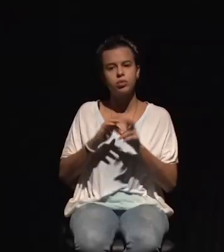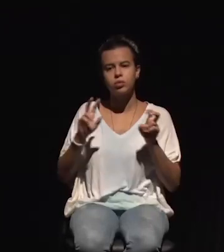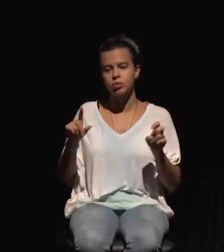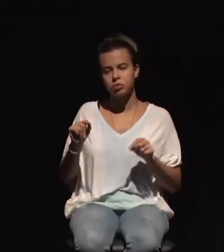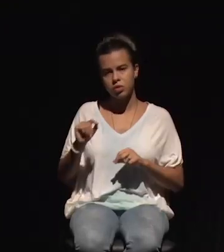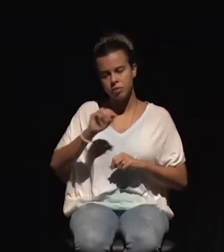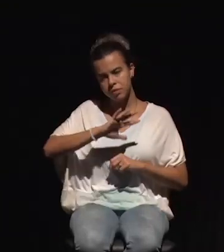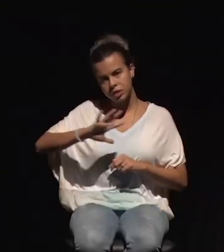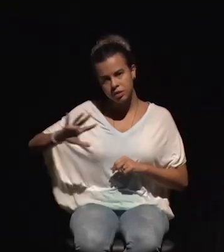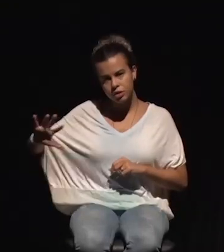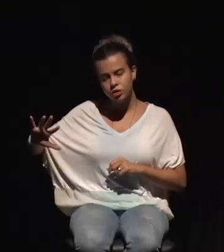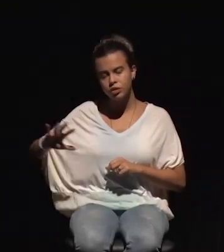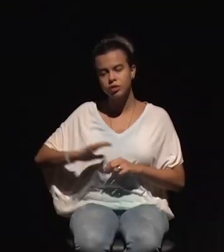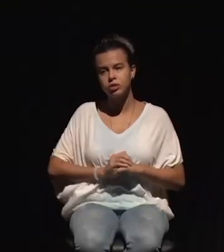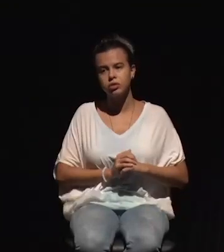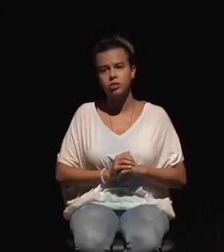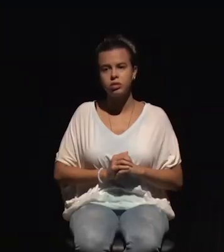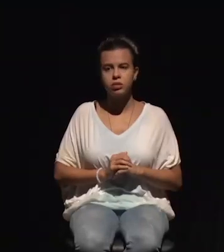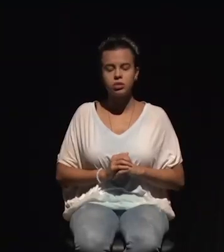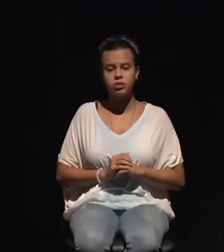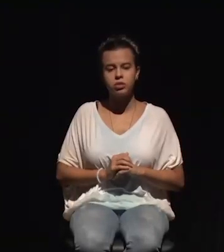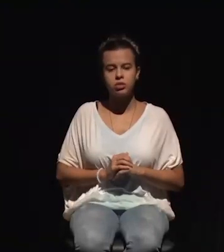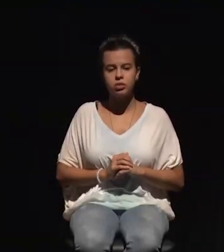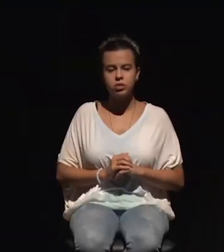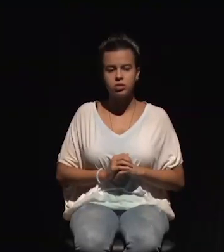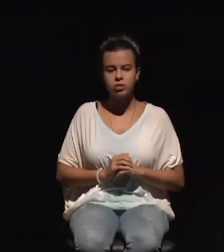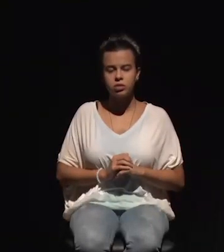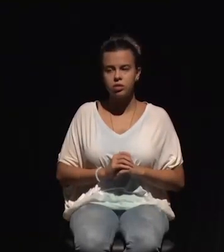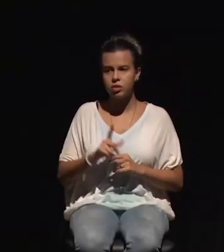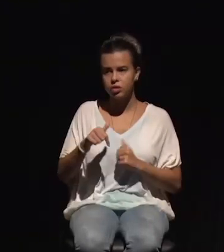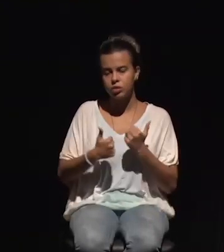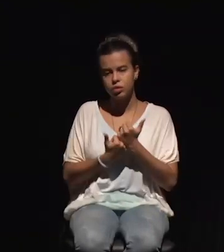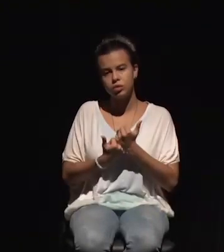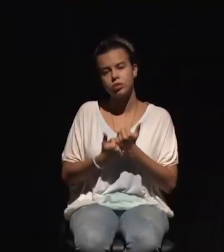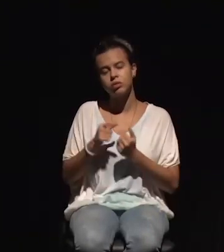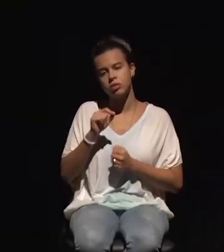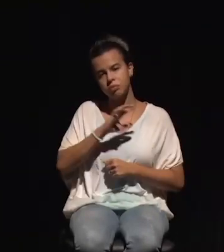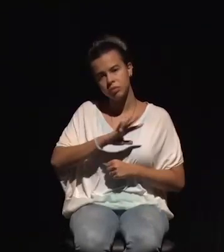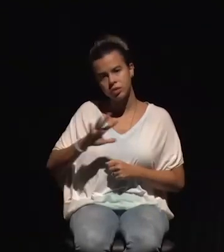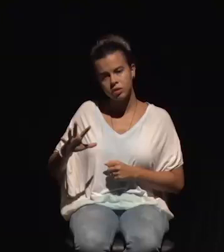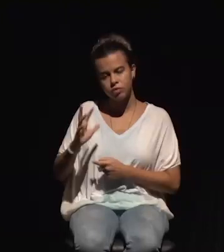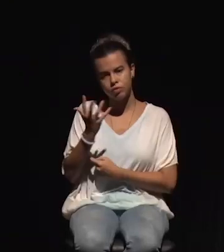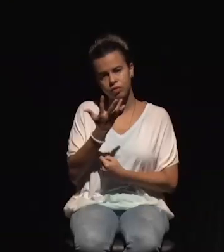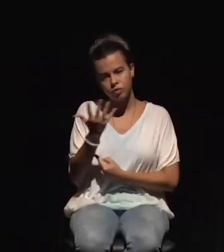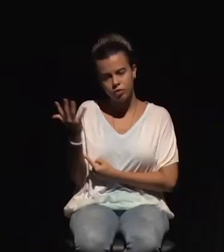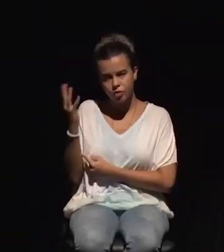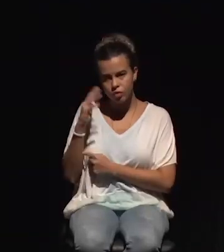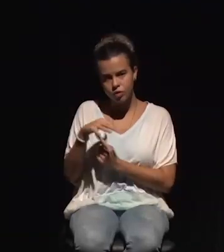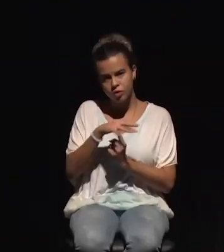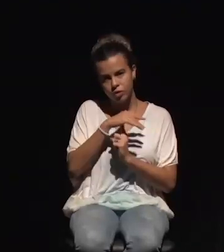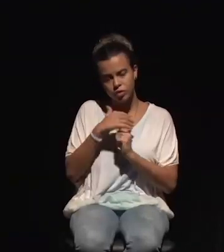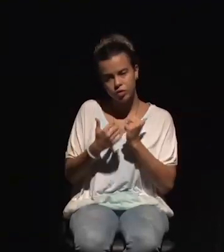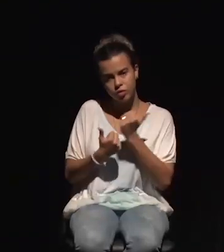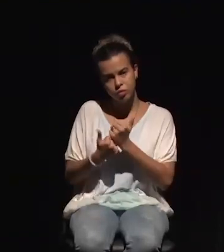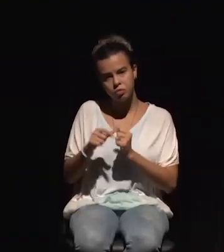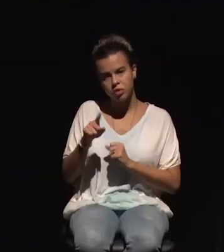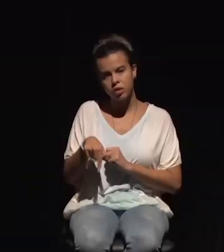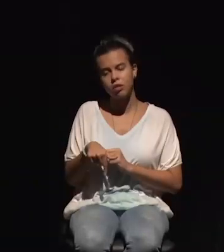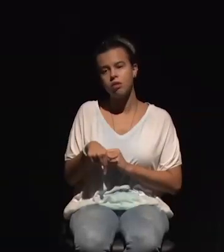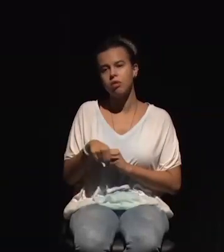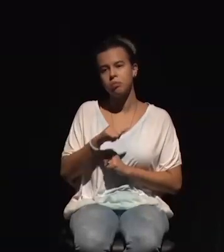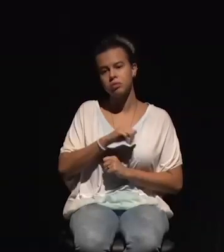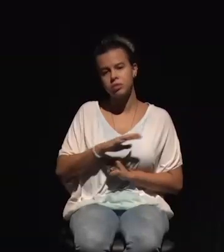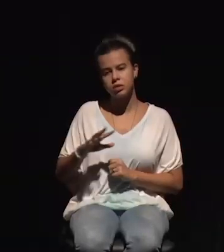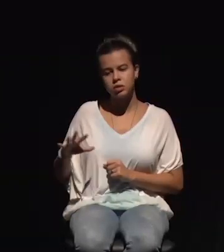paisagem que é da substituição da paisagem florestal por uma paisagem